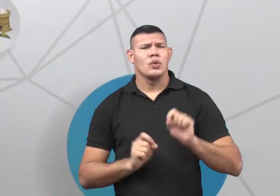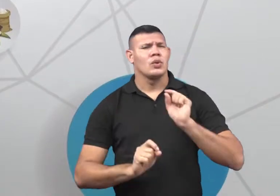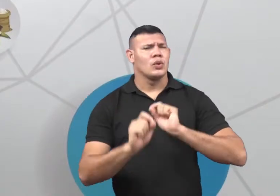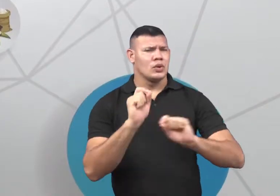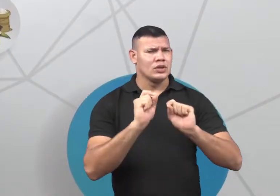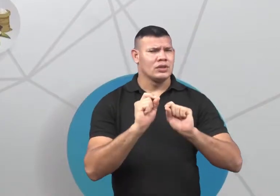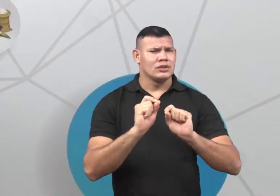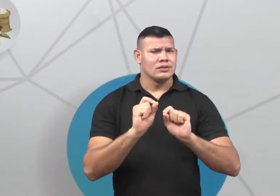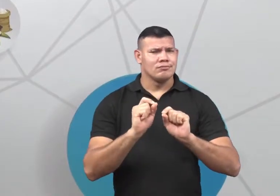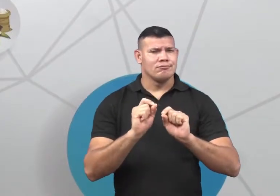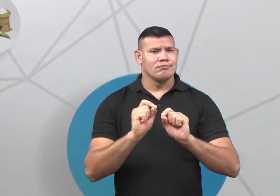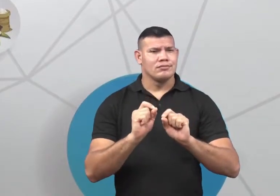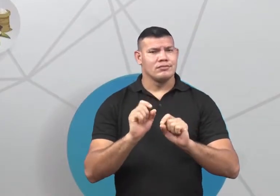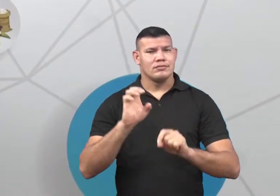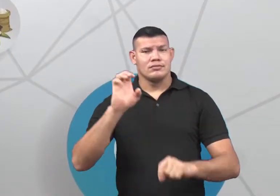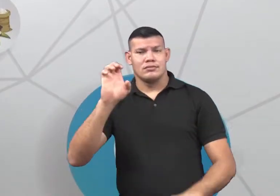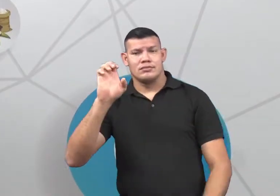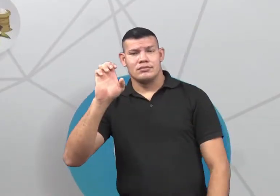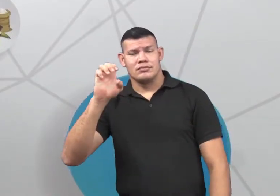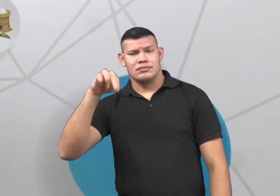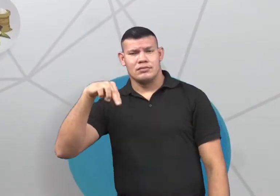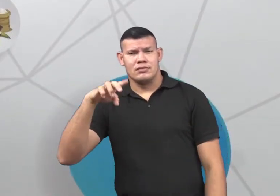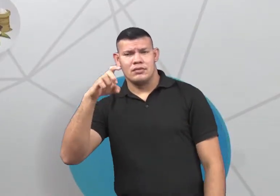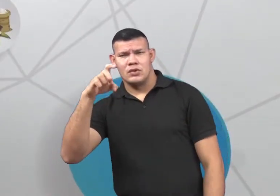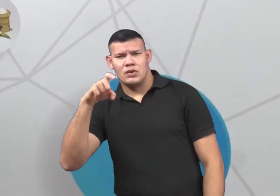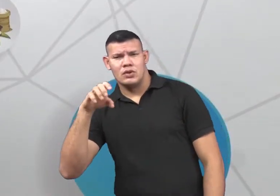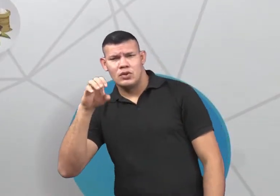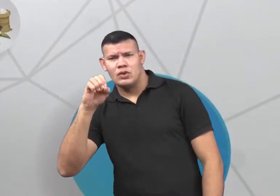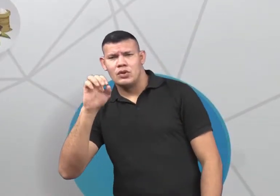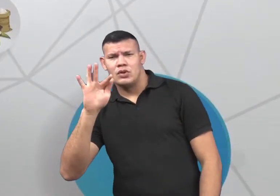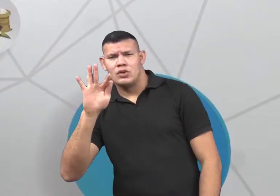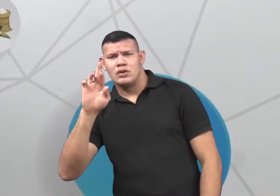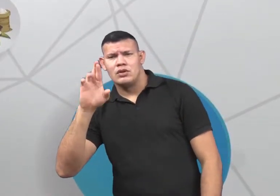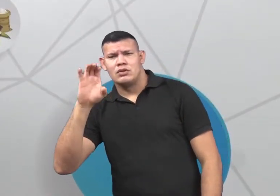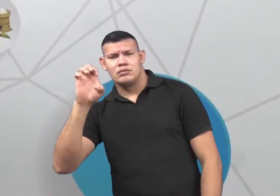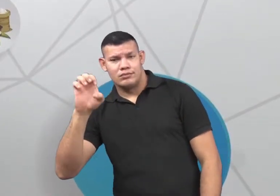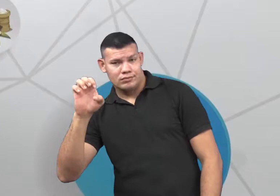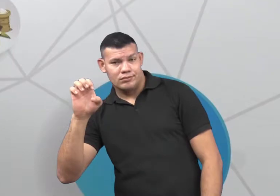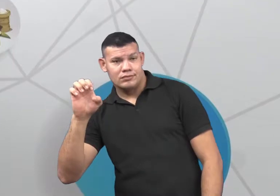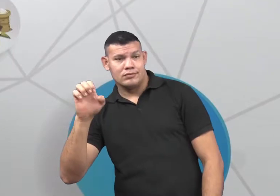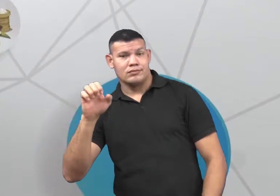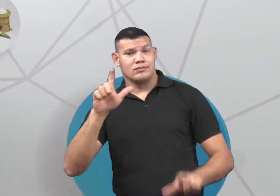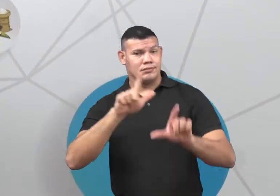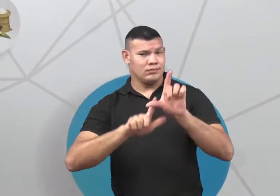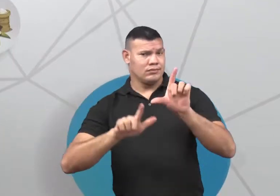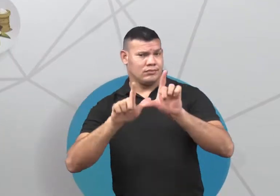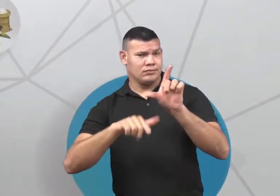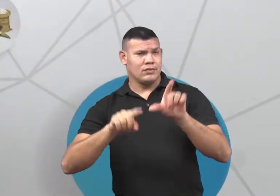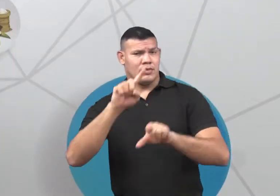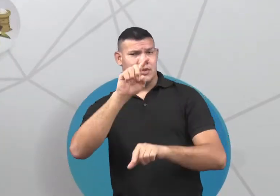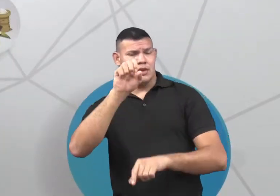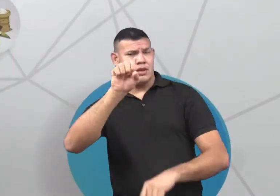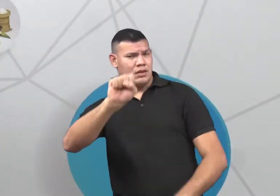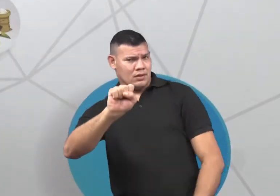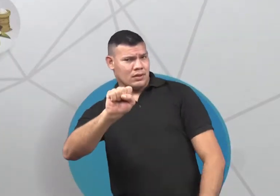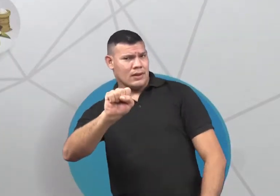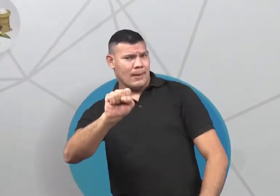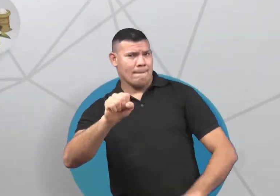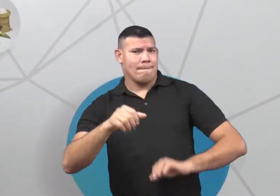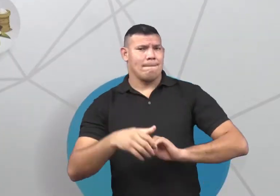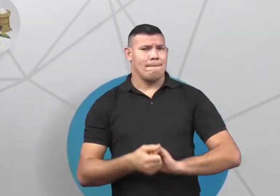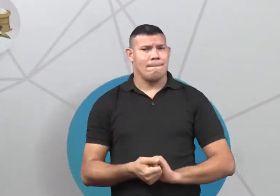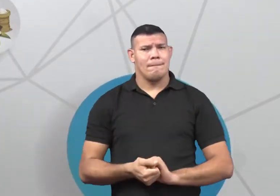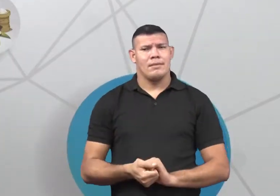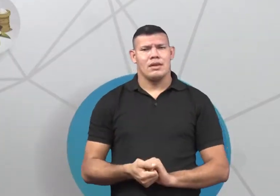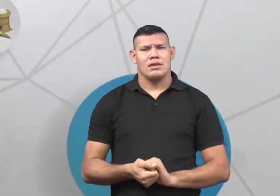que é representado pela letra S. Vocês vão ver mais na frente que os elementos químicos, eles recebem letras que